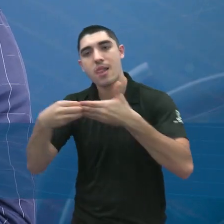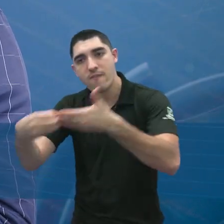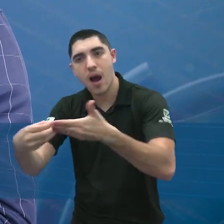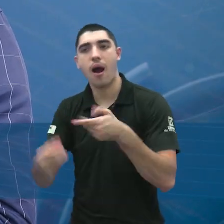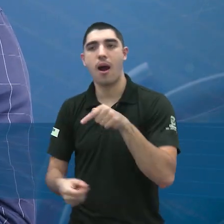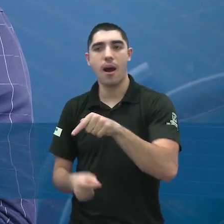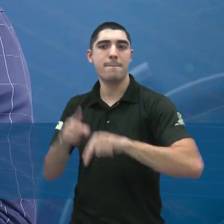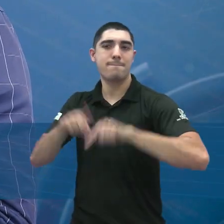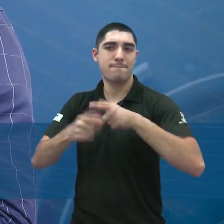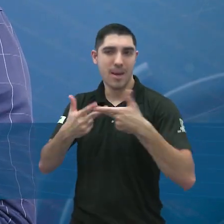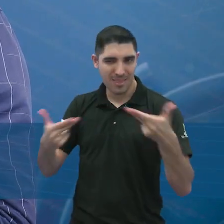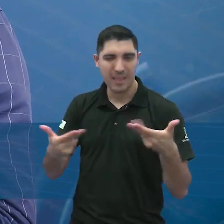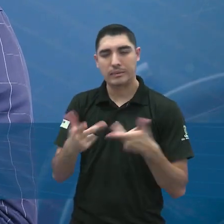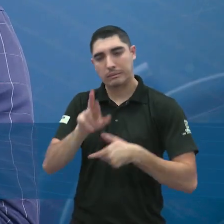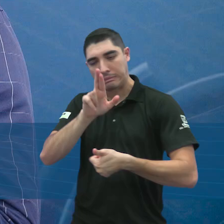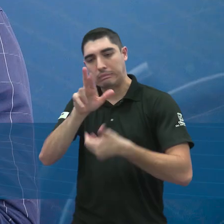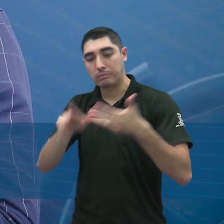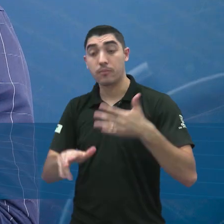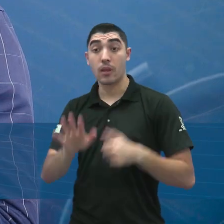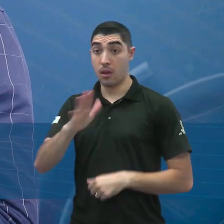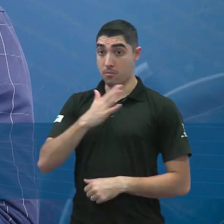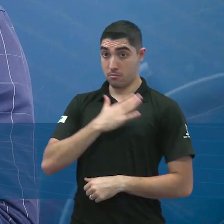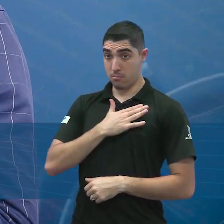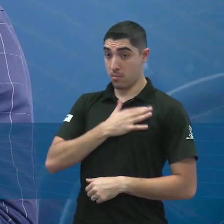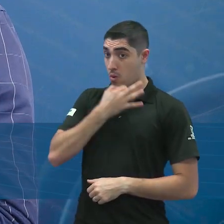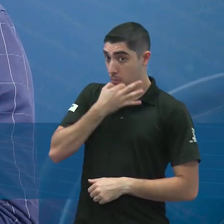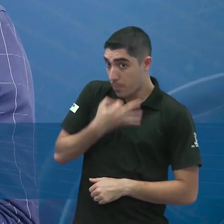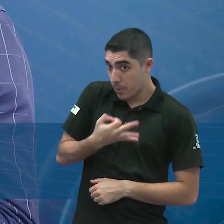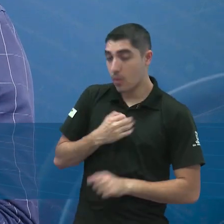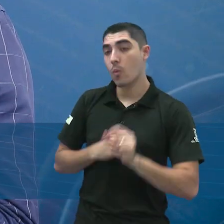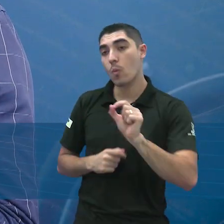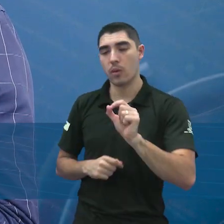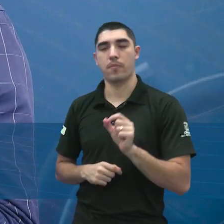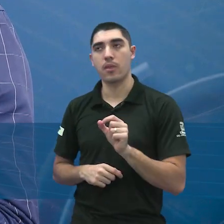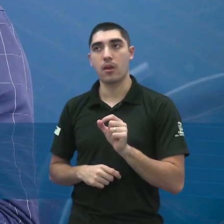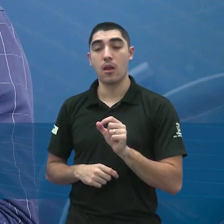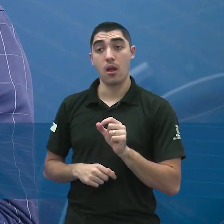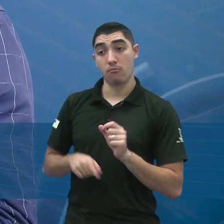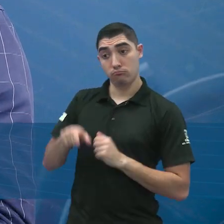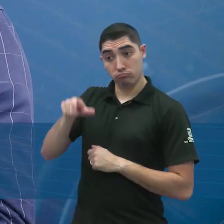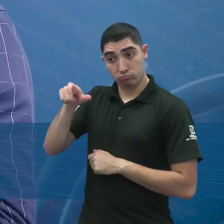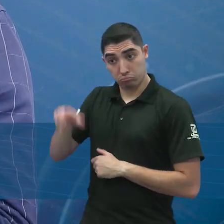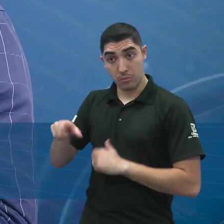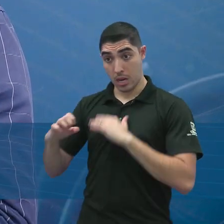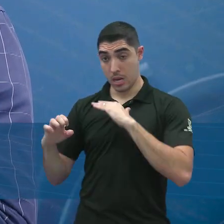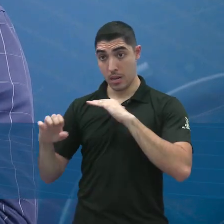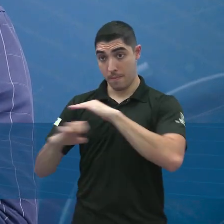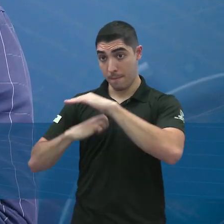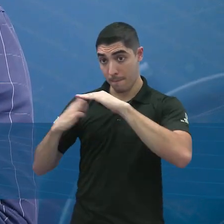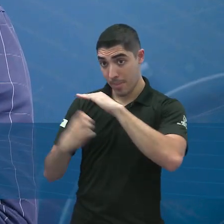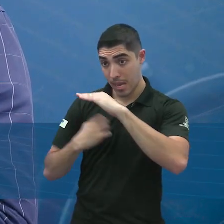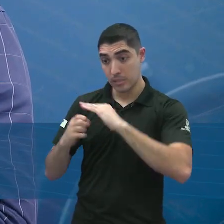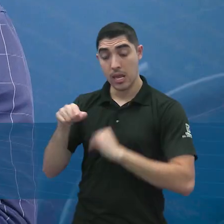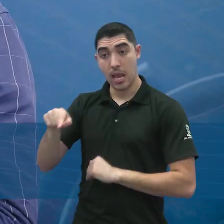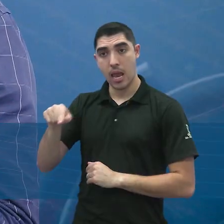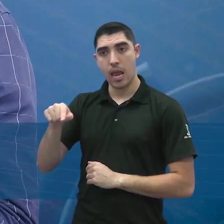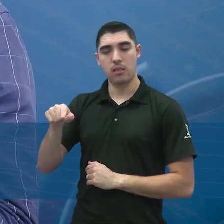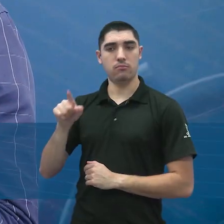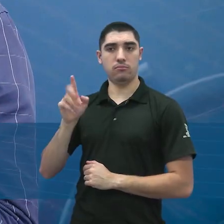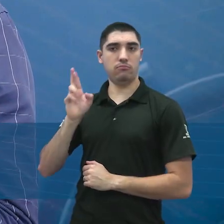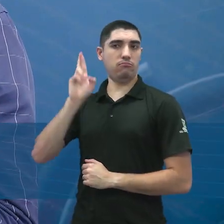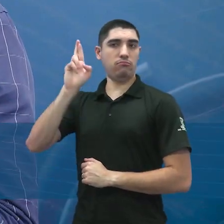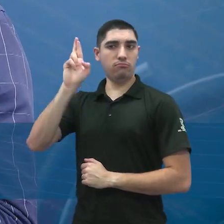na logística. E só complementando, hoje, na minha visão, quem a empresa que detém o primeiro